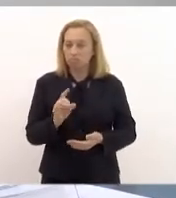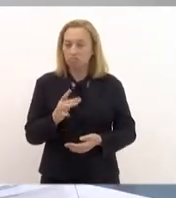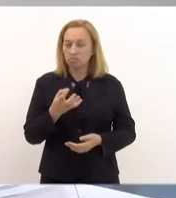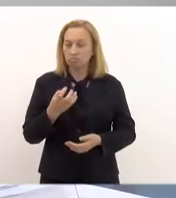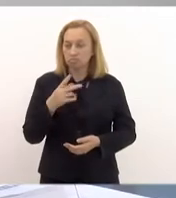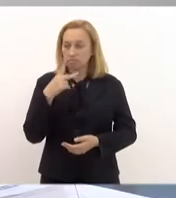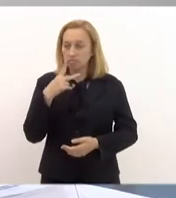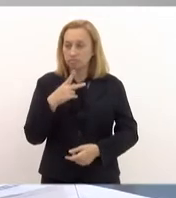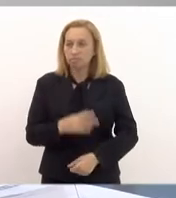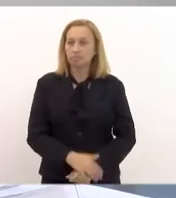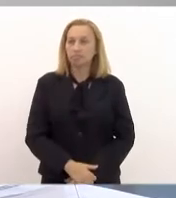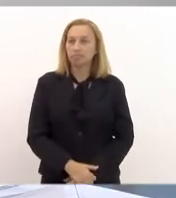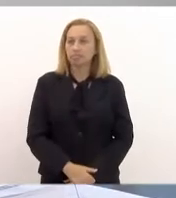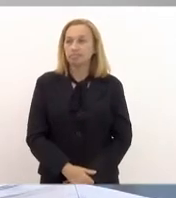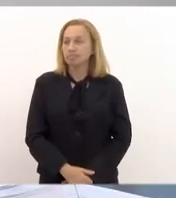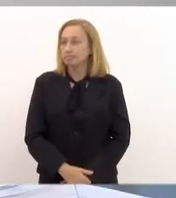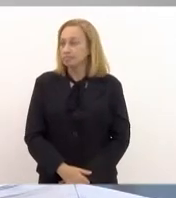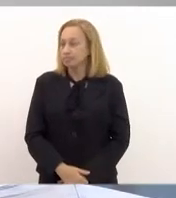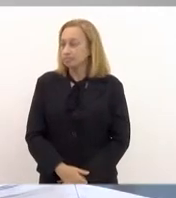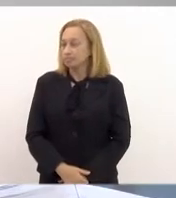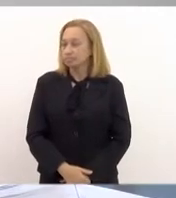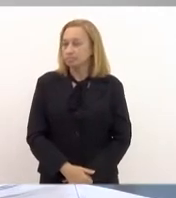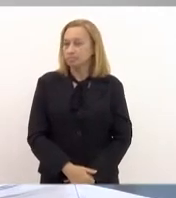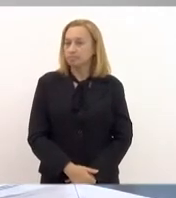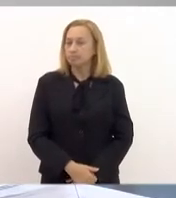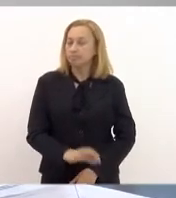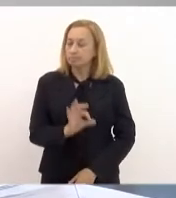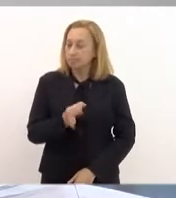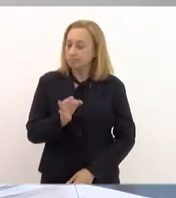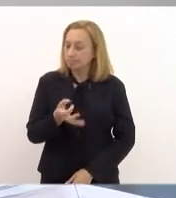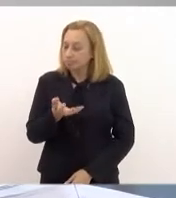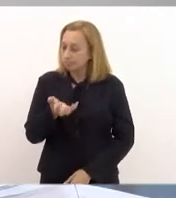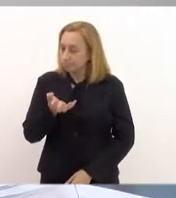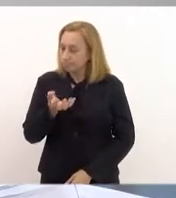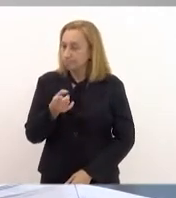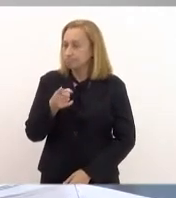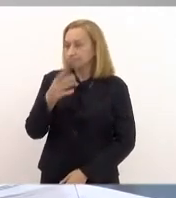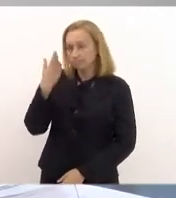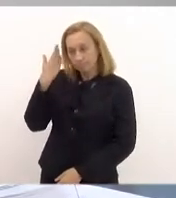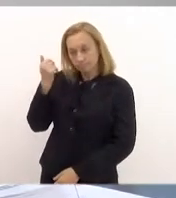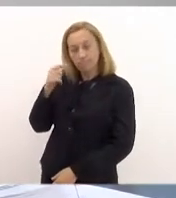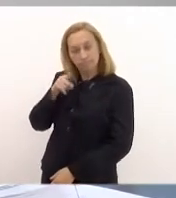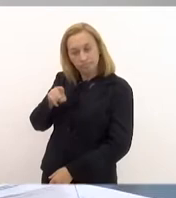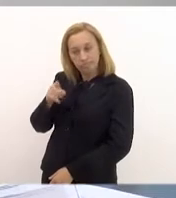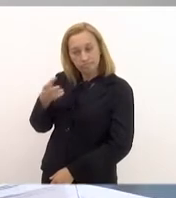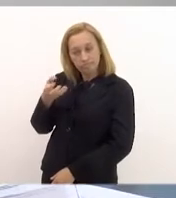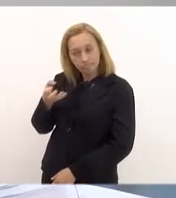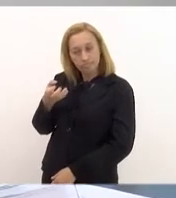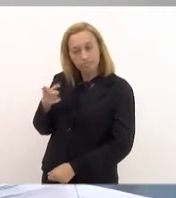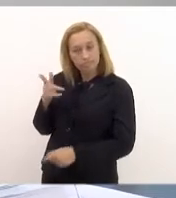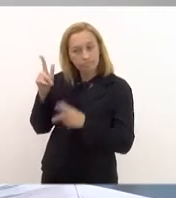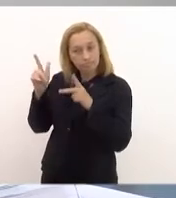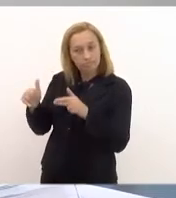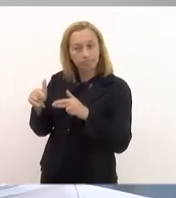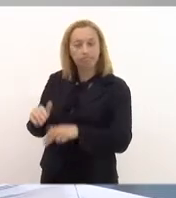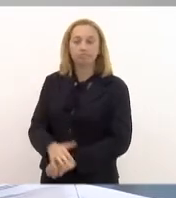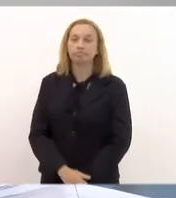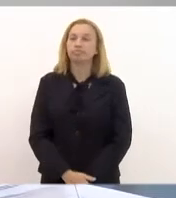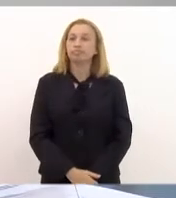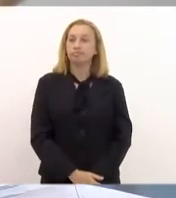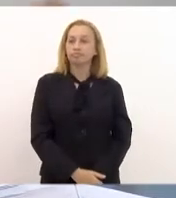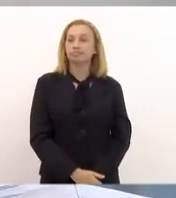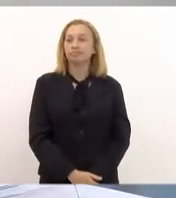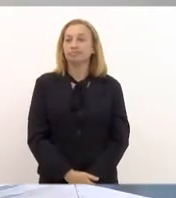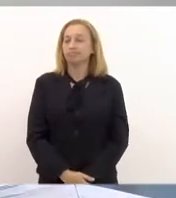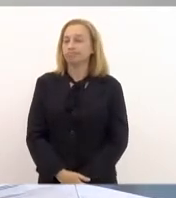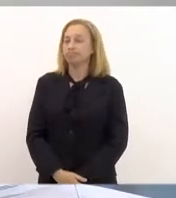complementar que, no fundo, nós queremos, e sei que você quer, a mesmíssima coisa, que